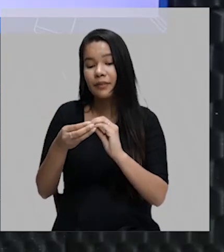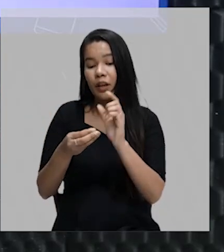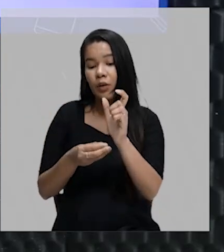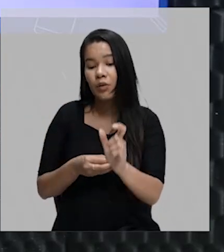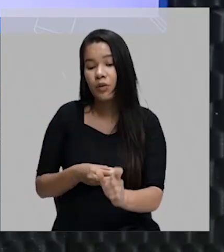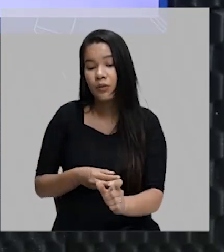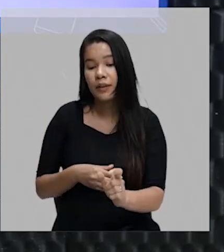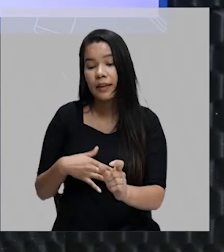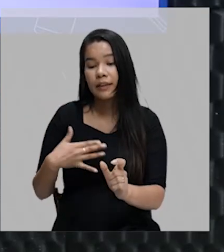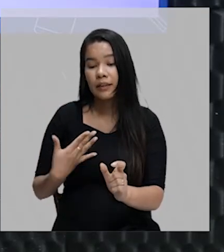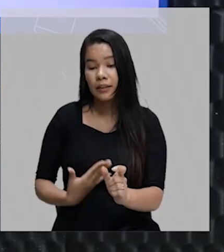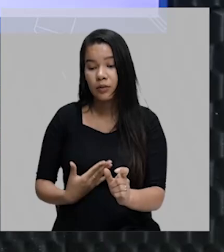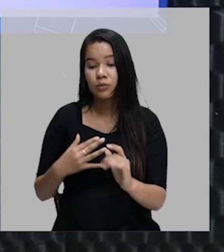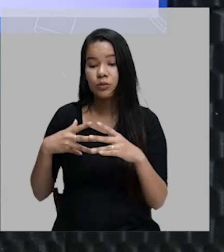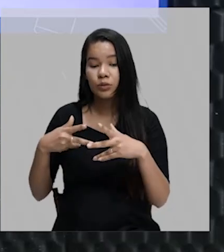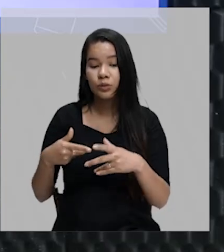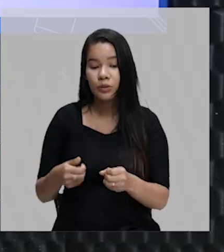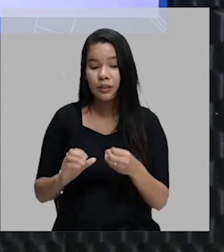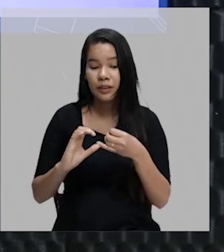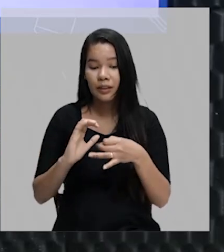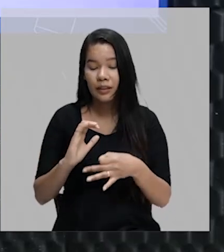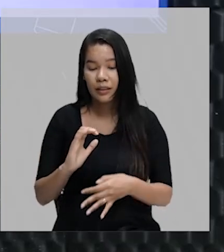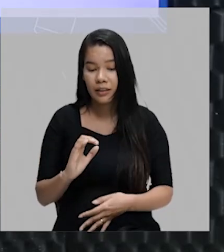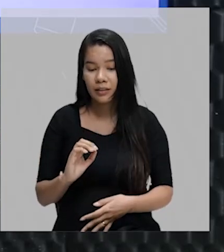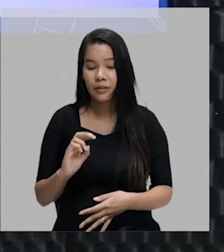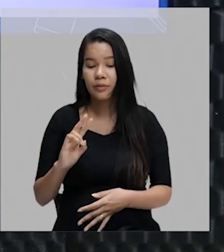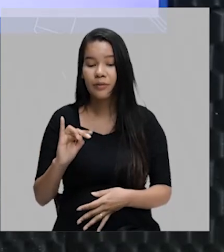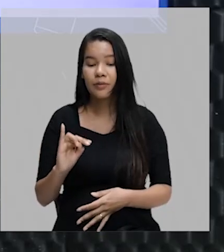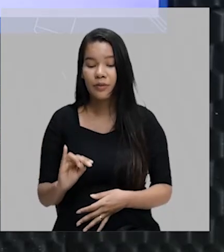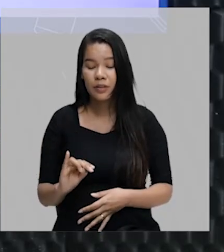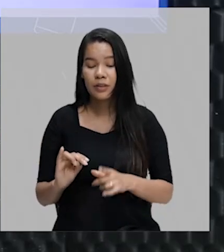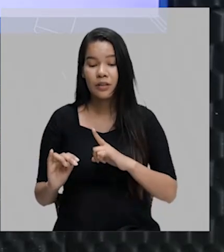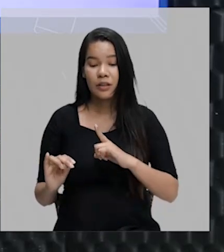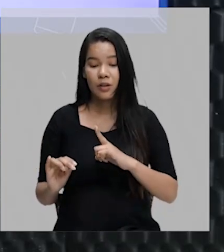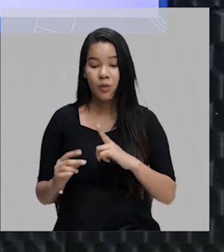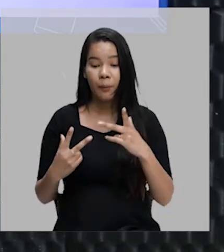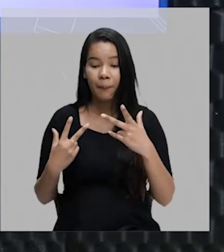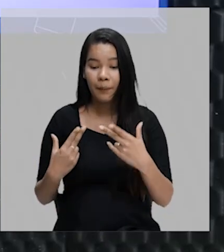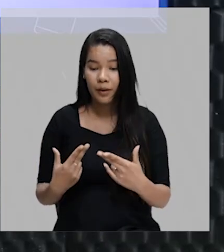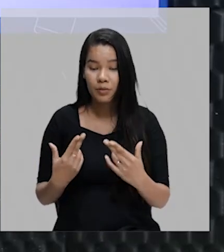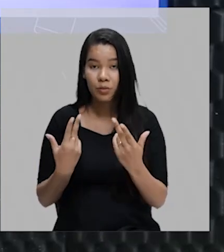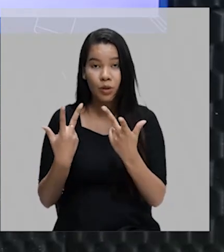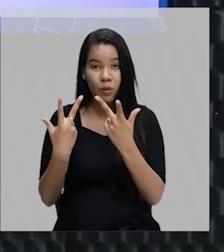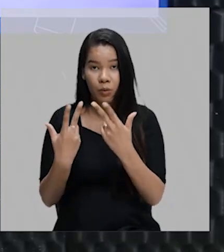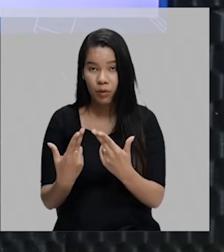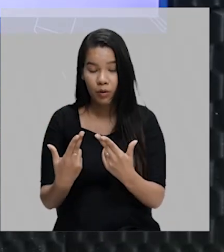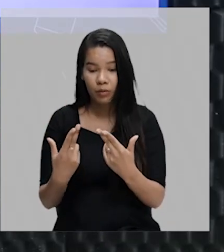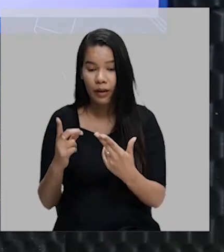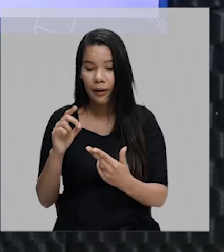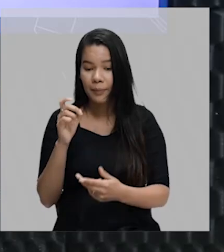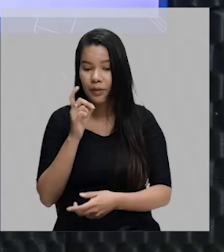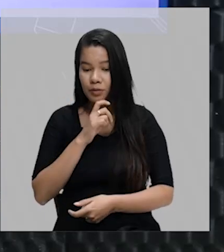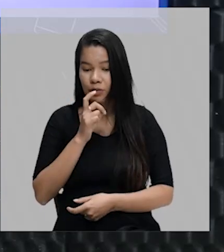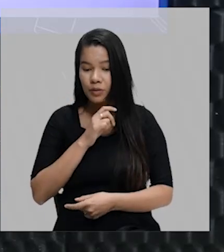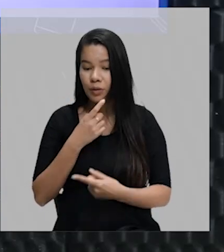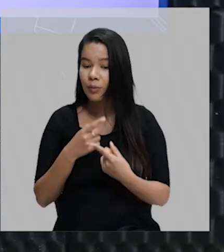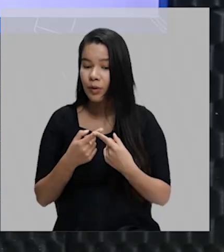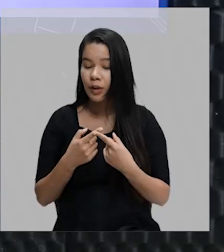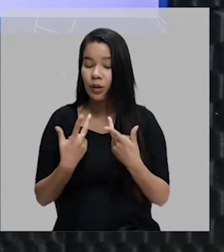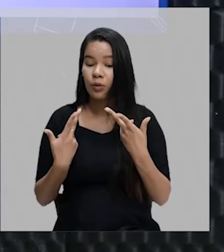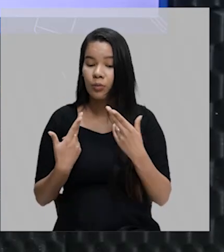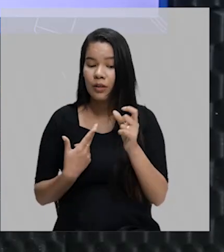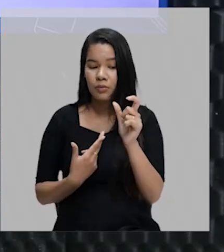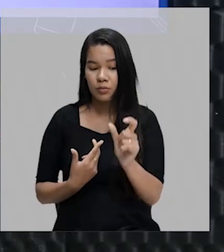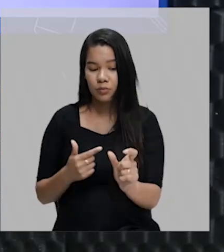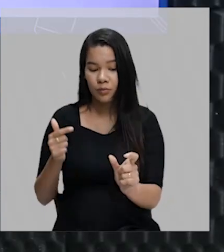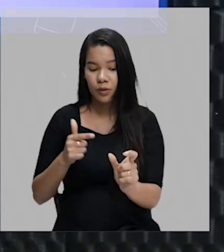as características de um mesmo indivíduo apresentarão o mesmo grau de heterose, isso é mentira, porque no mesmo indivíduo, eu posso ter